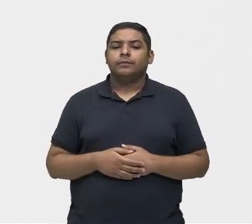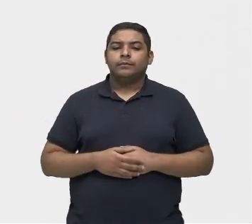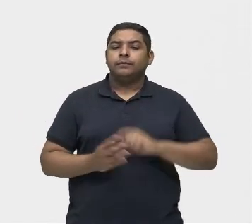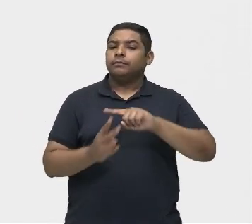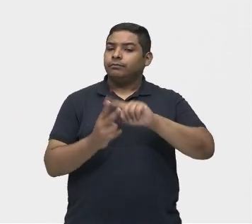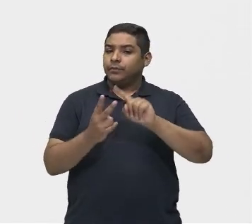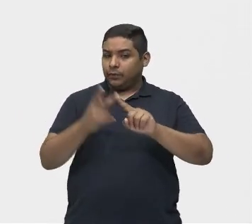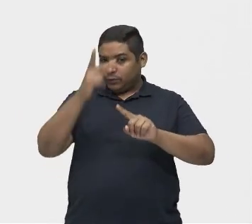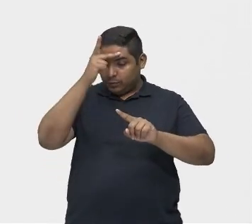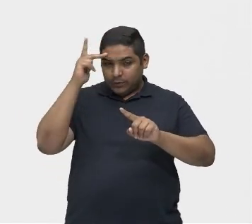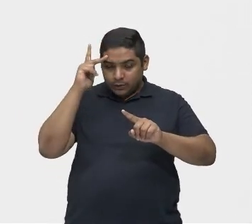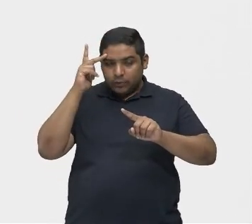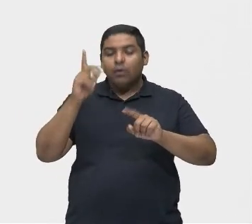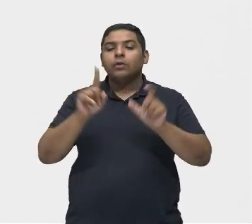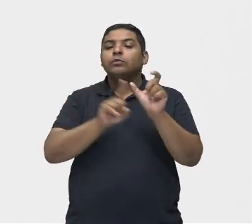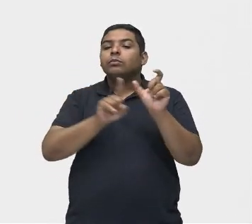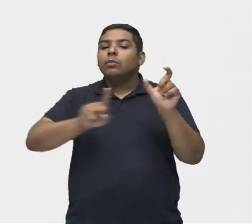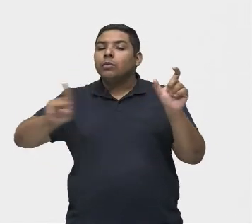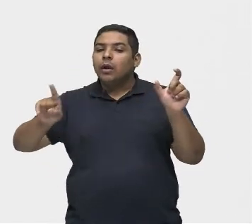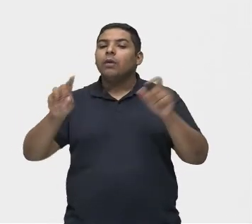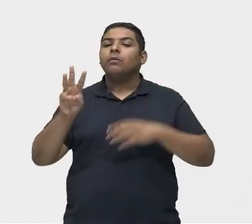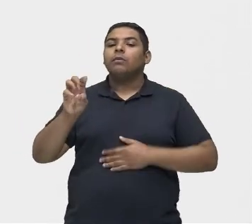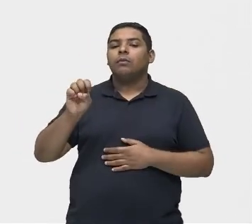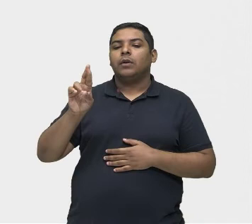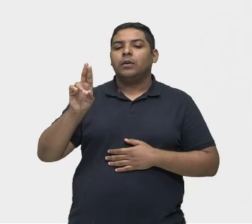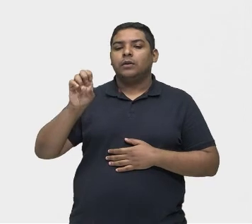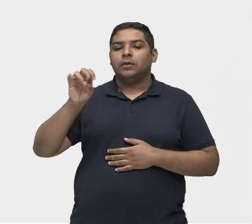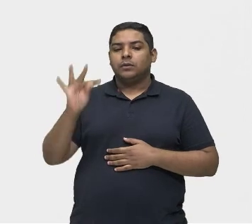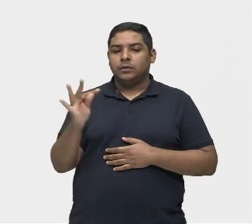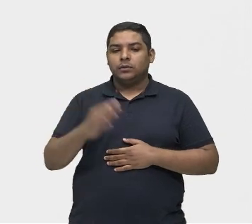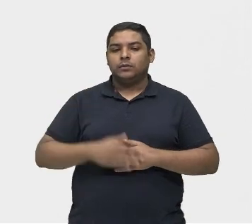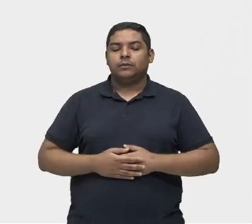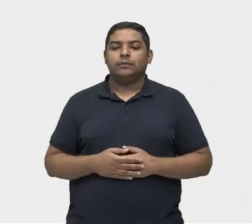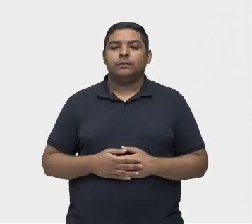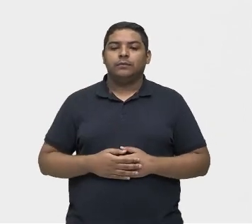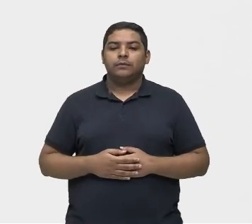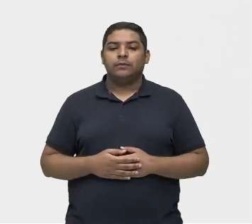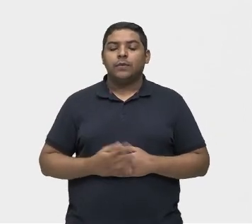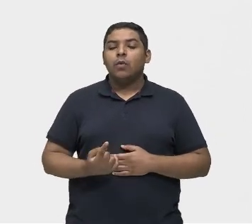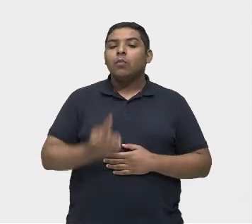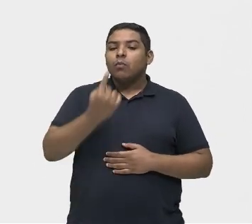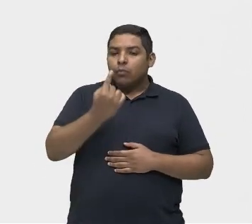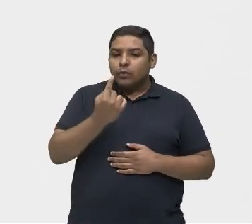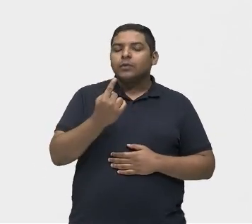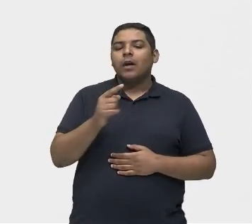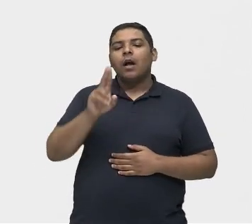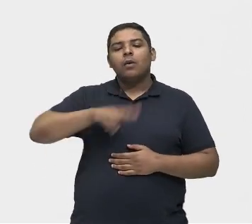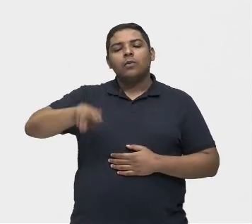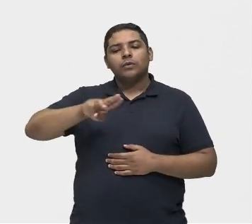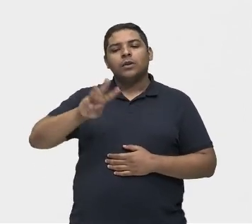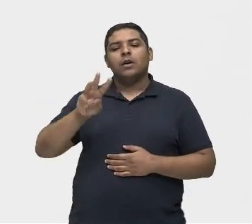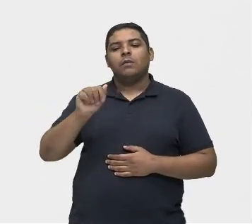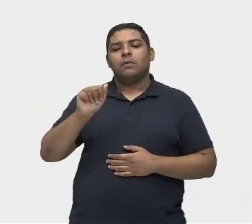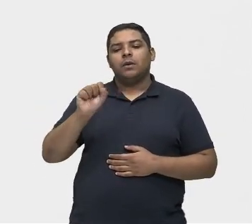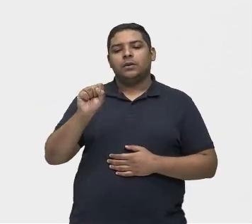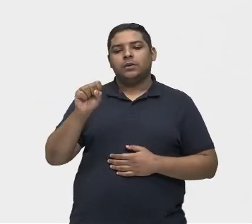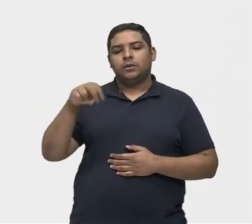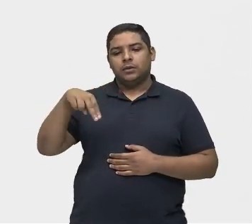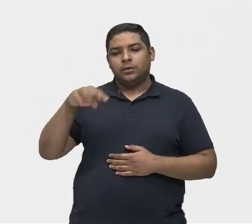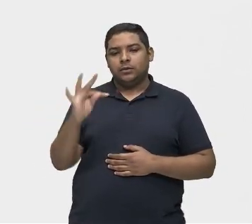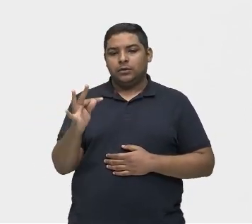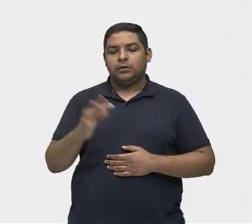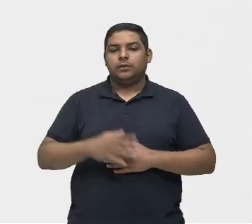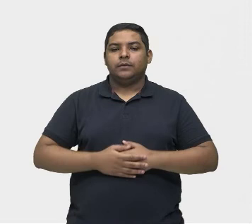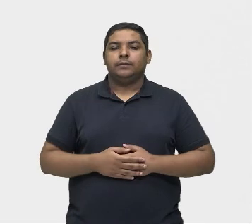pessoas, plural, weren't, corretamente. E por último, my dog, é um só, eu devo utilizar wasn't.